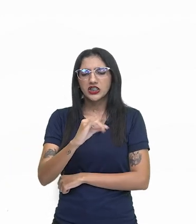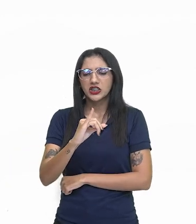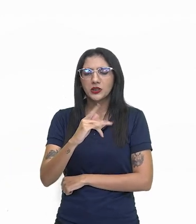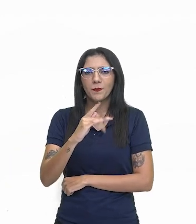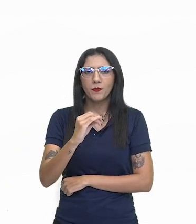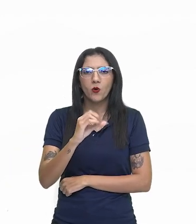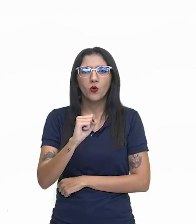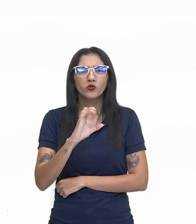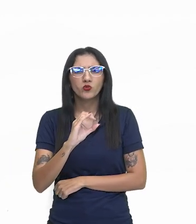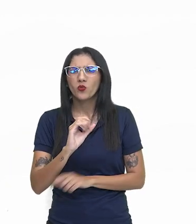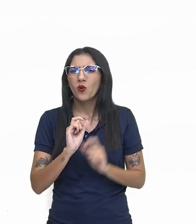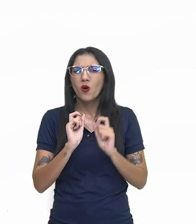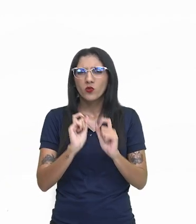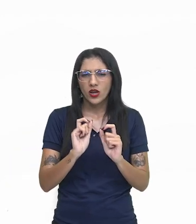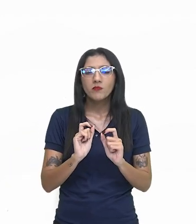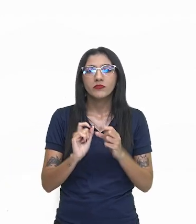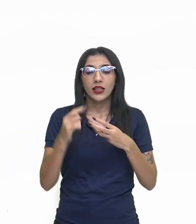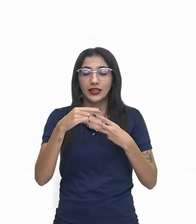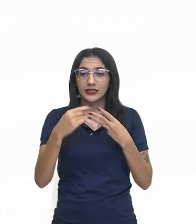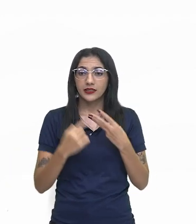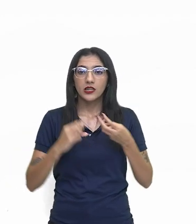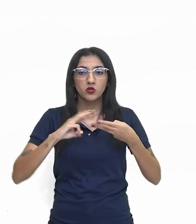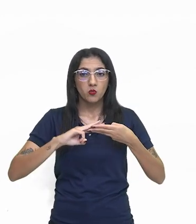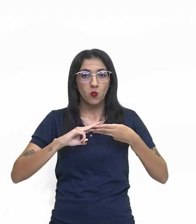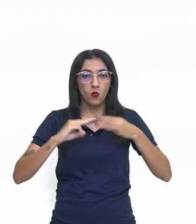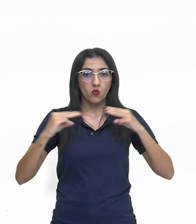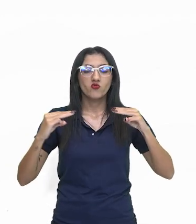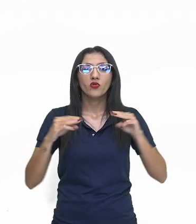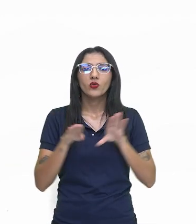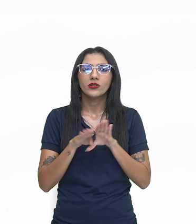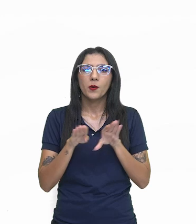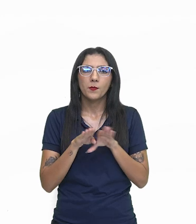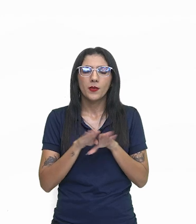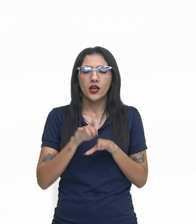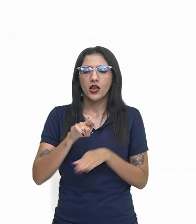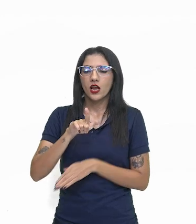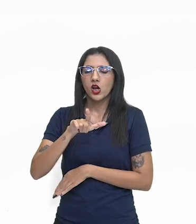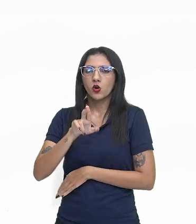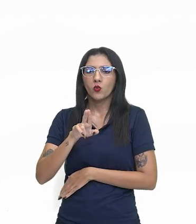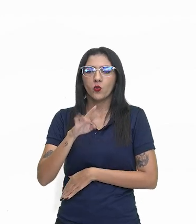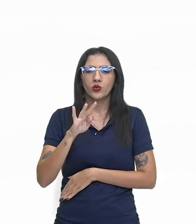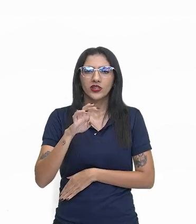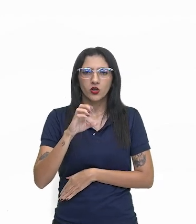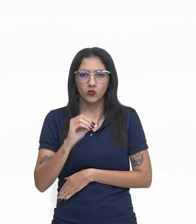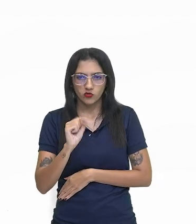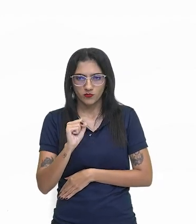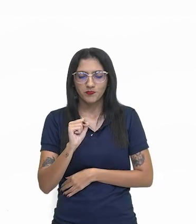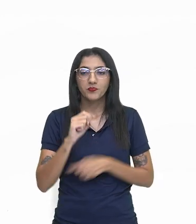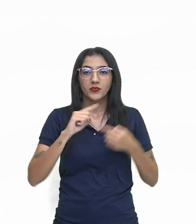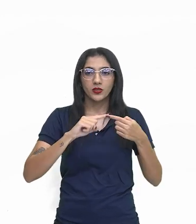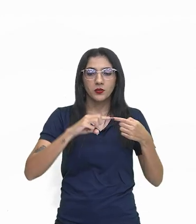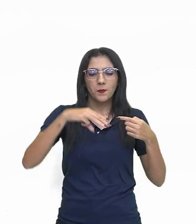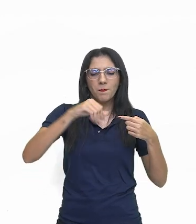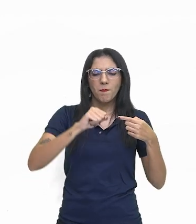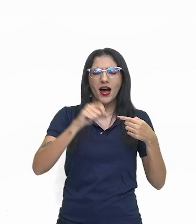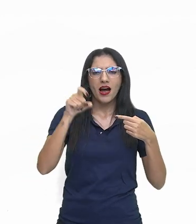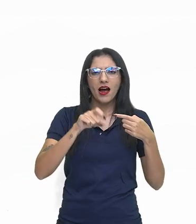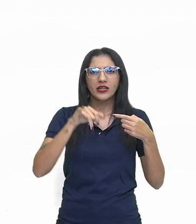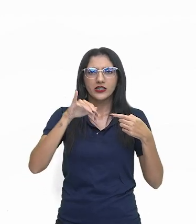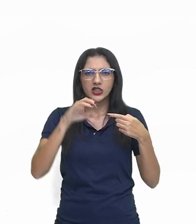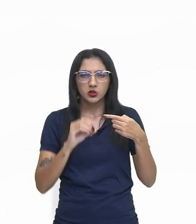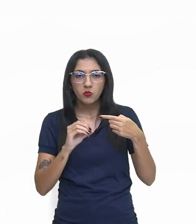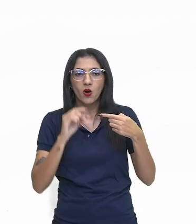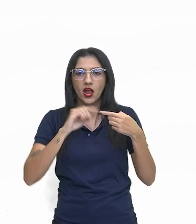um conjunto de 3 músculos chamados de glúteos. O glúteo máximo é o maior e